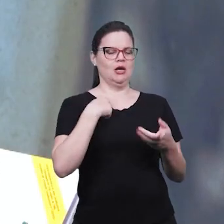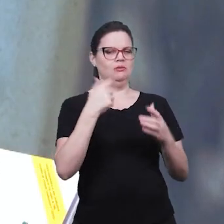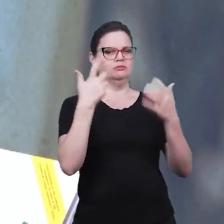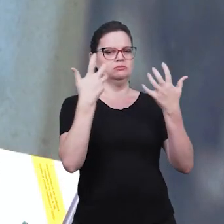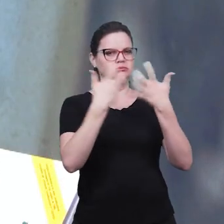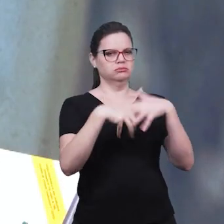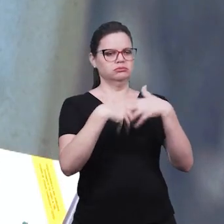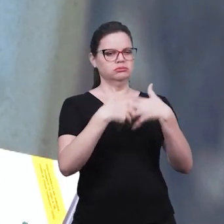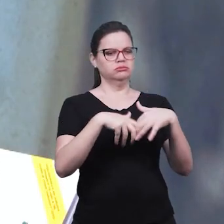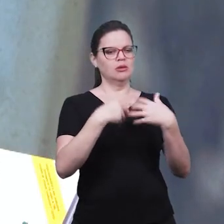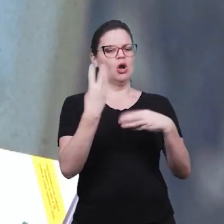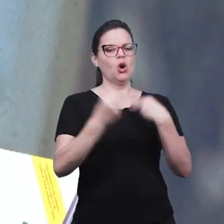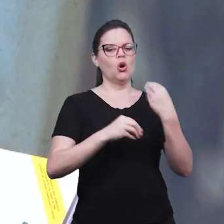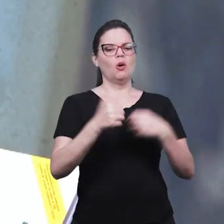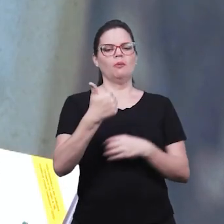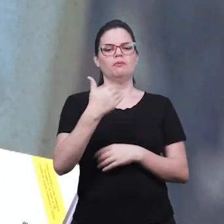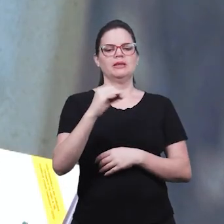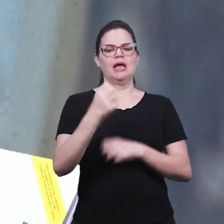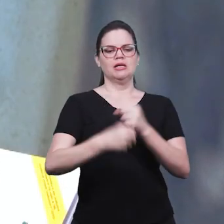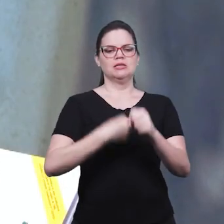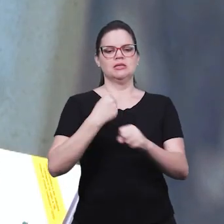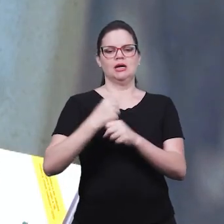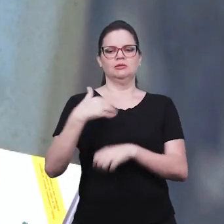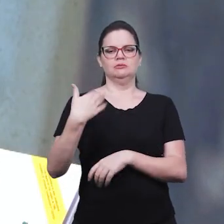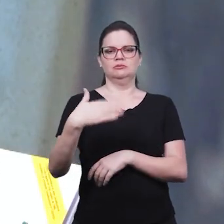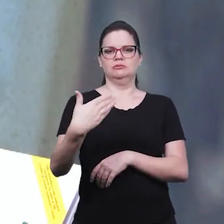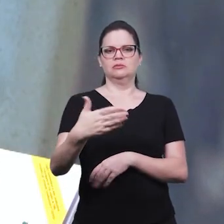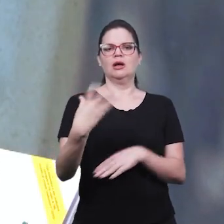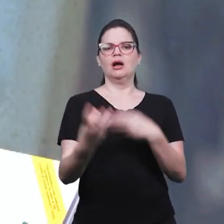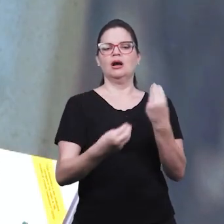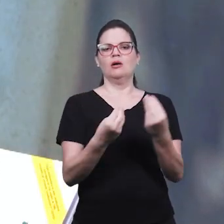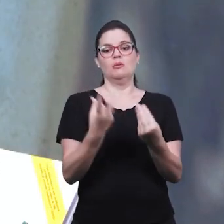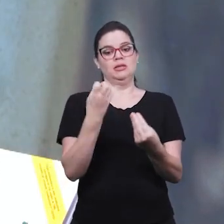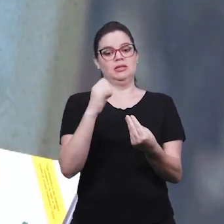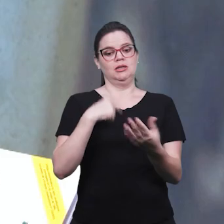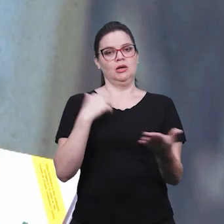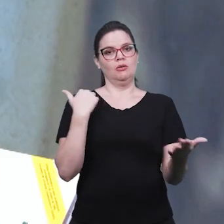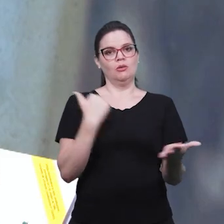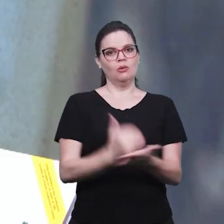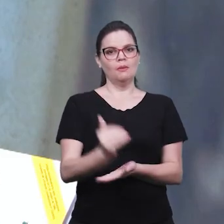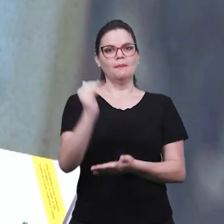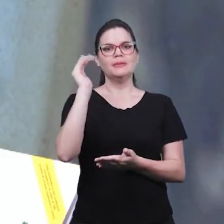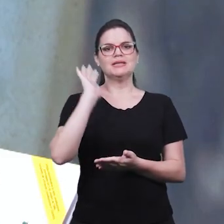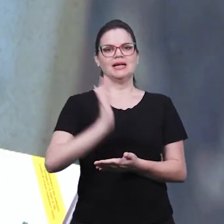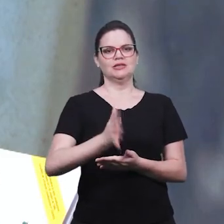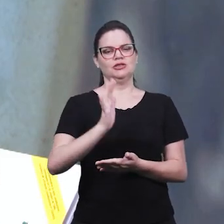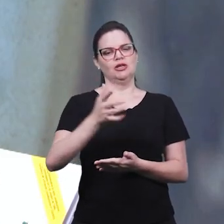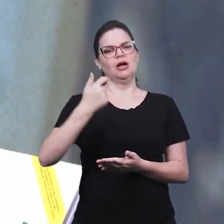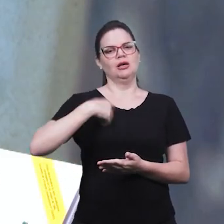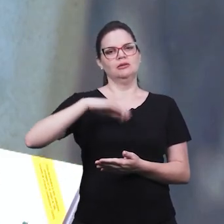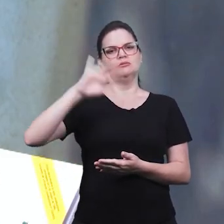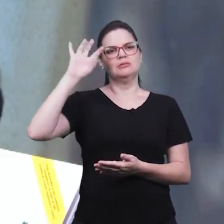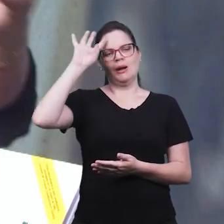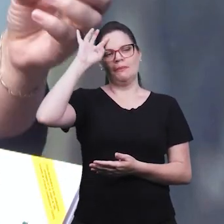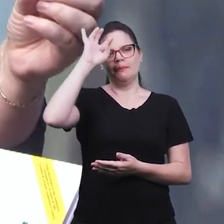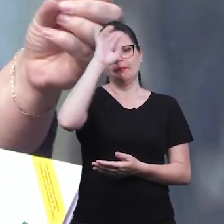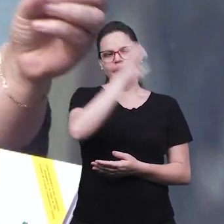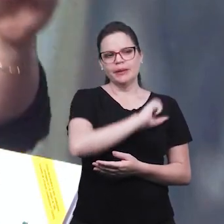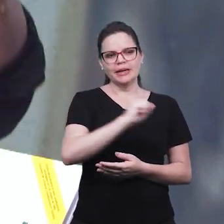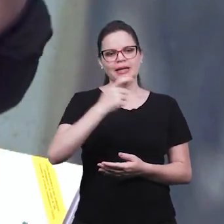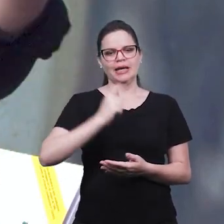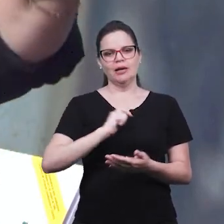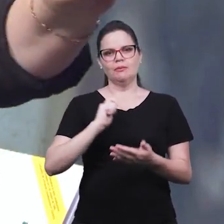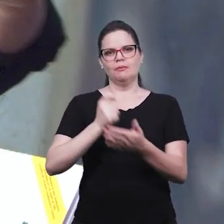minha previdência daqui a 10 anos, se eu já fizer uma educação financeira e começar a aplicar